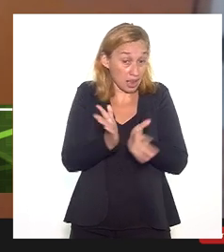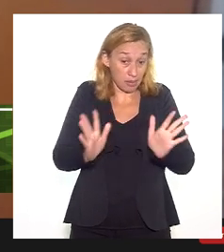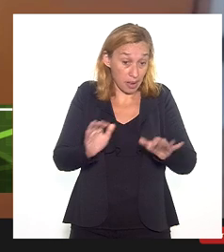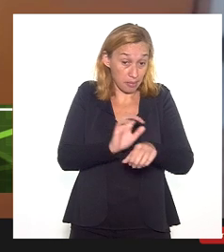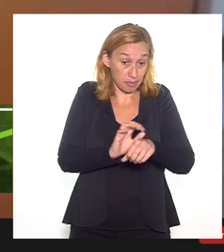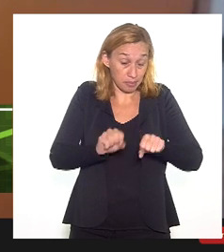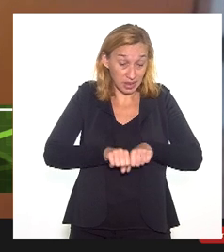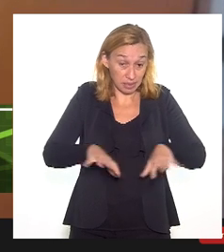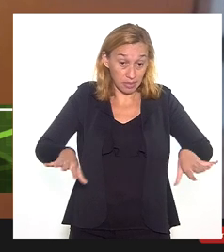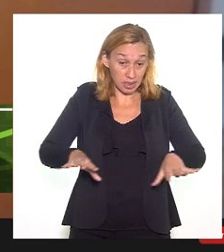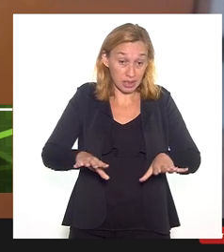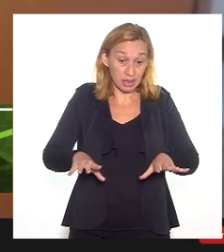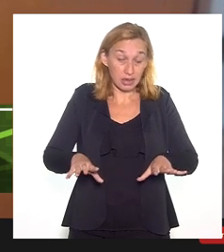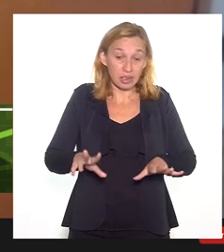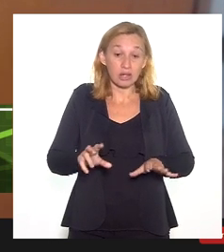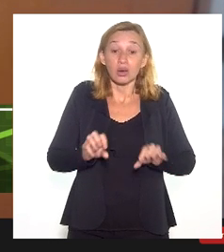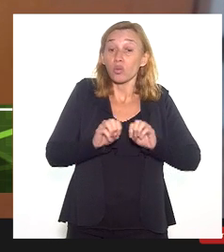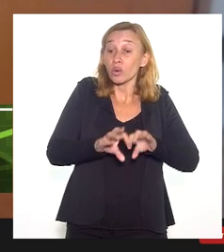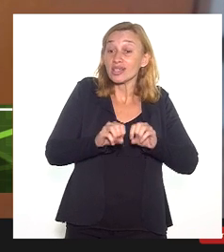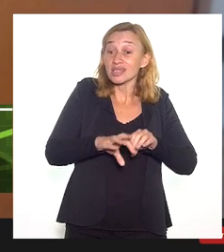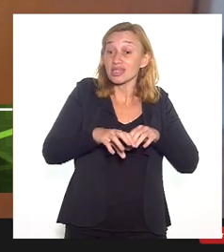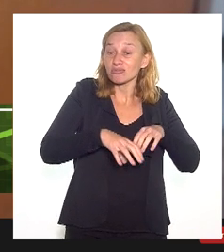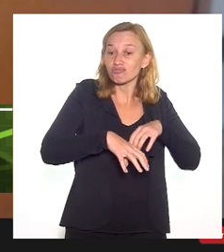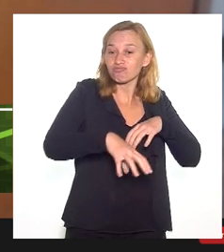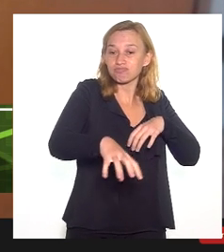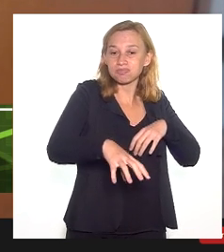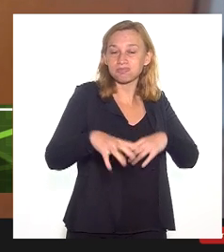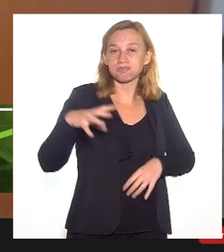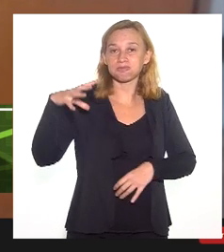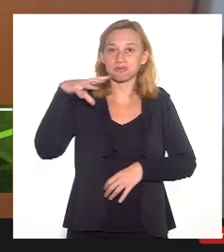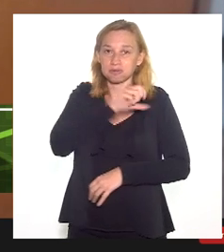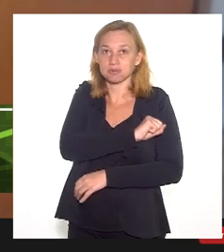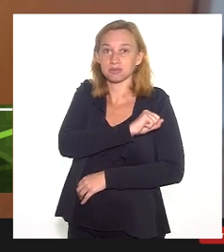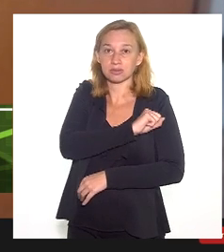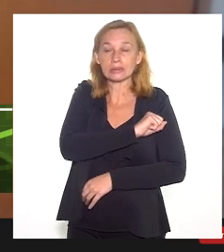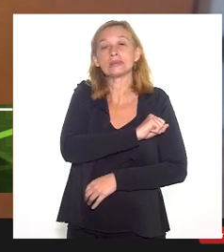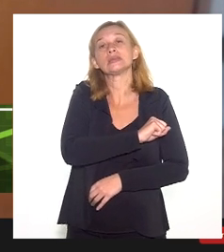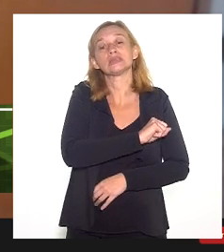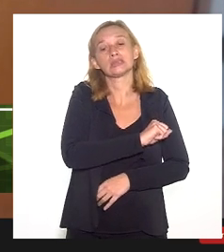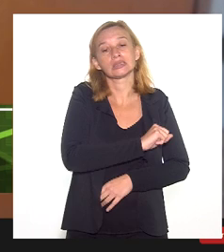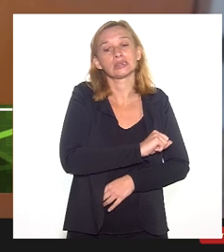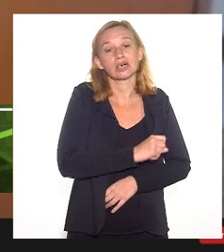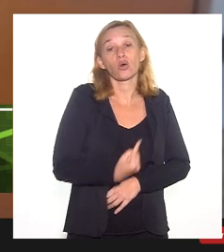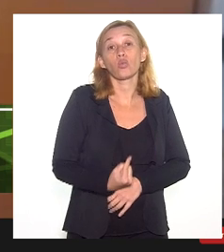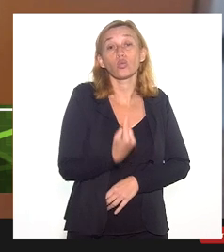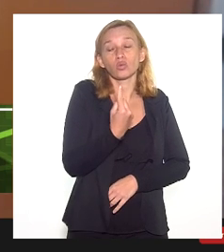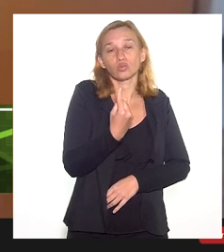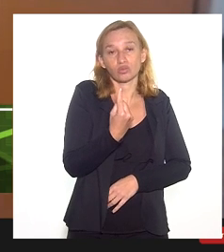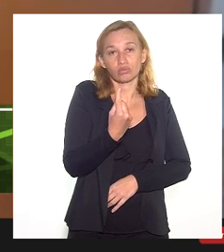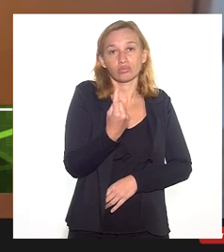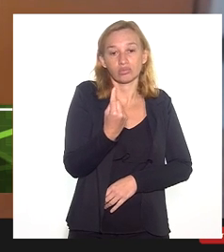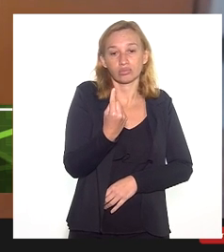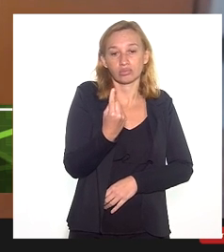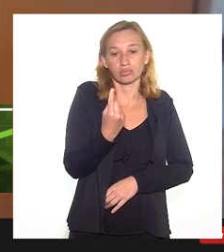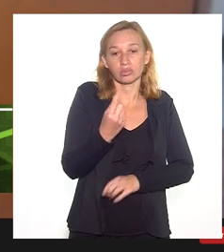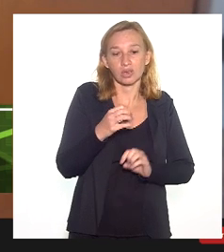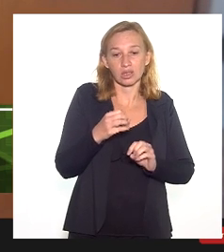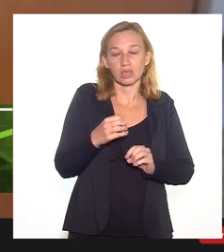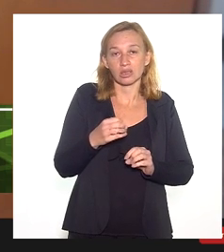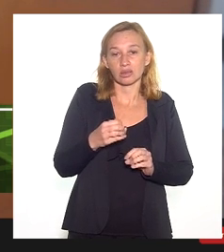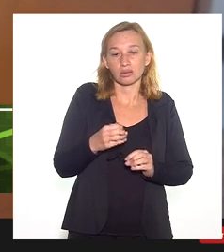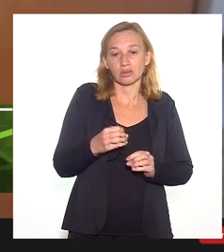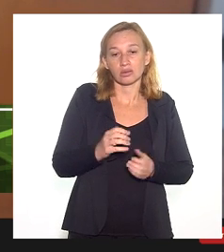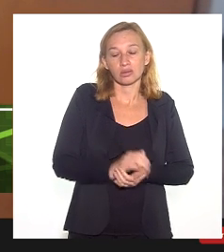para o ensino remoto emergencial como única saída para manter